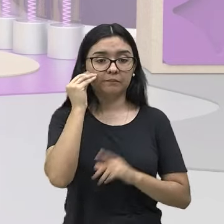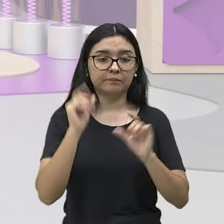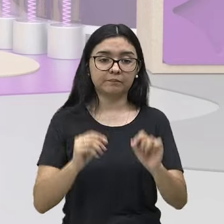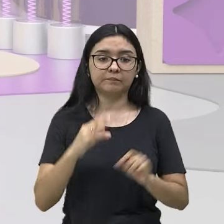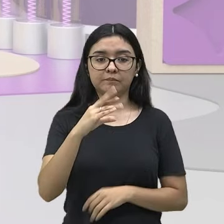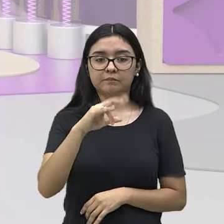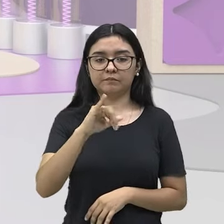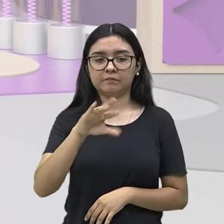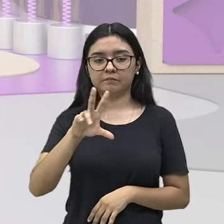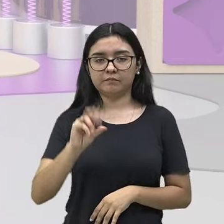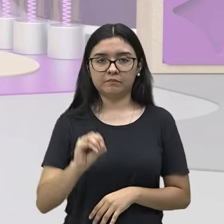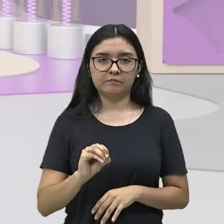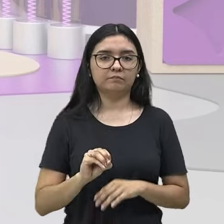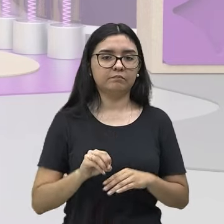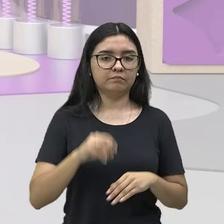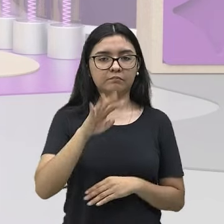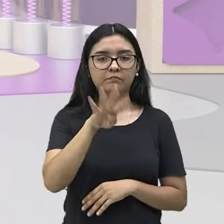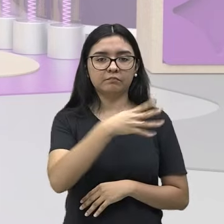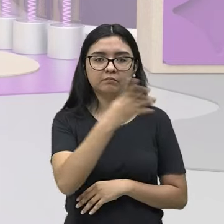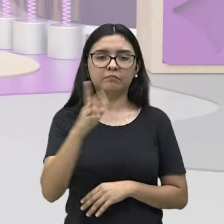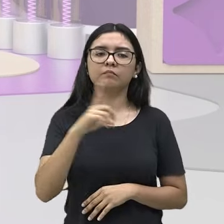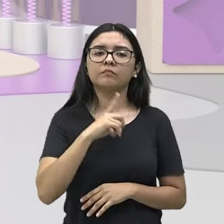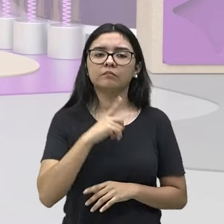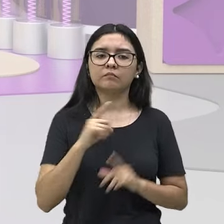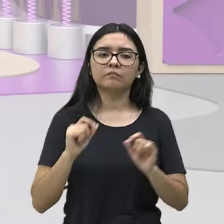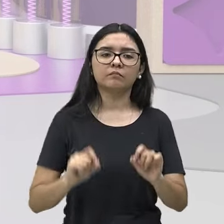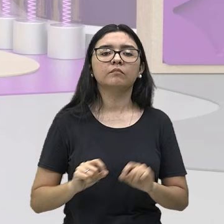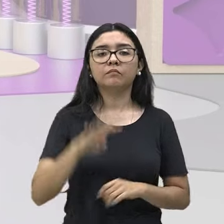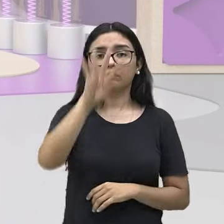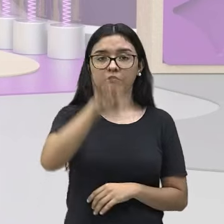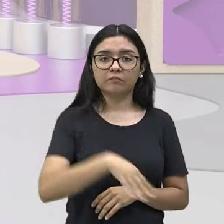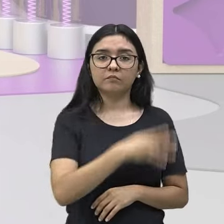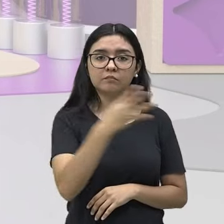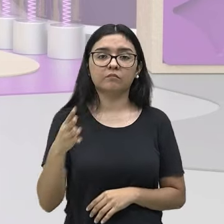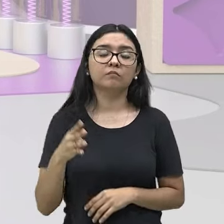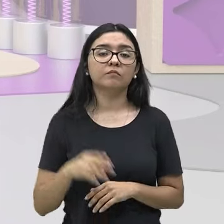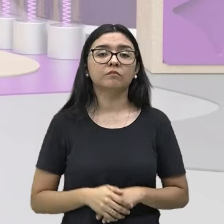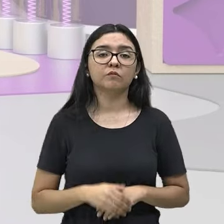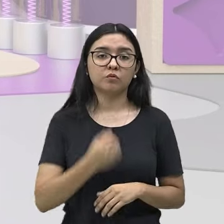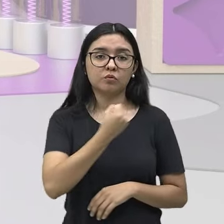de Eratóstenes. Temos aqui uma tabela de 1 até 100.